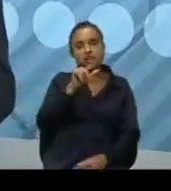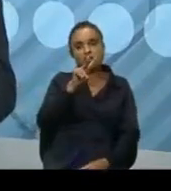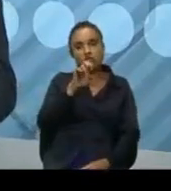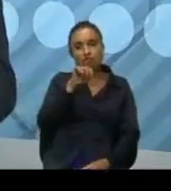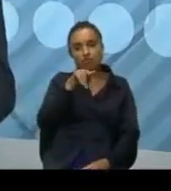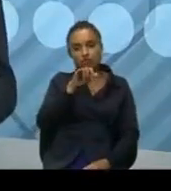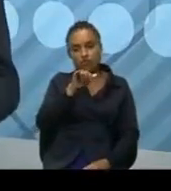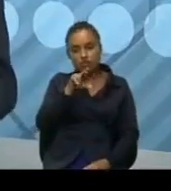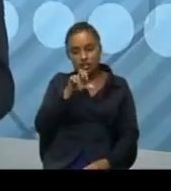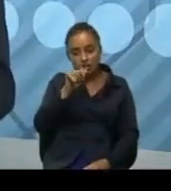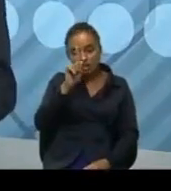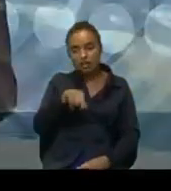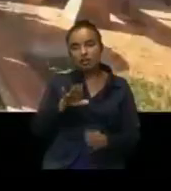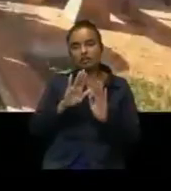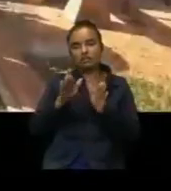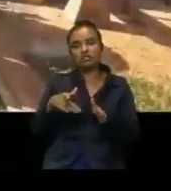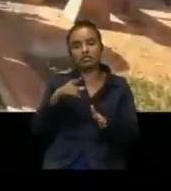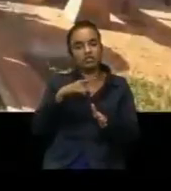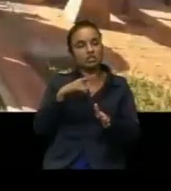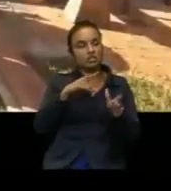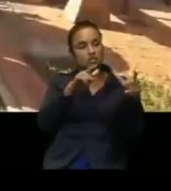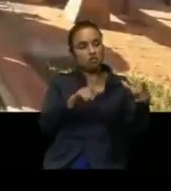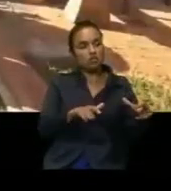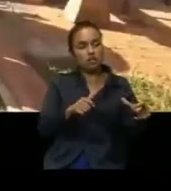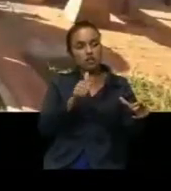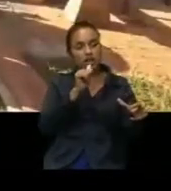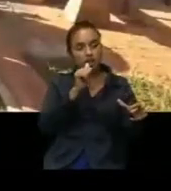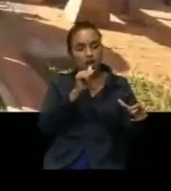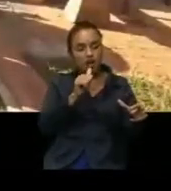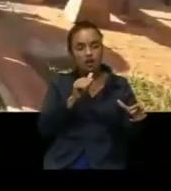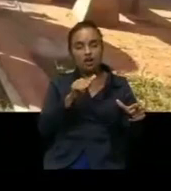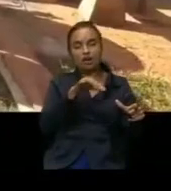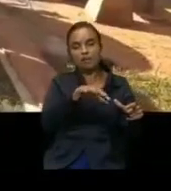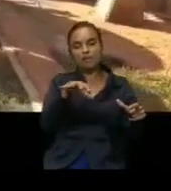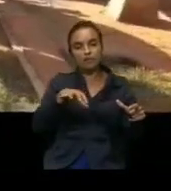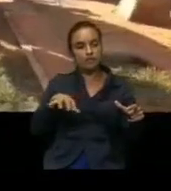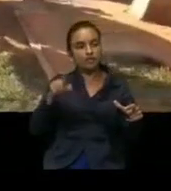tem também um cantinho ali com água, disposição de água. Então, vamos dar